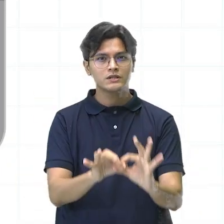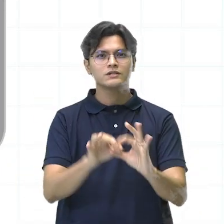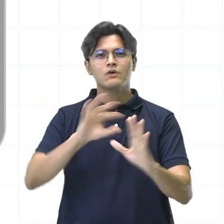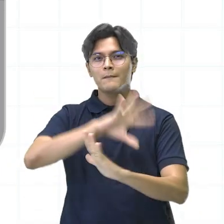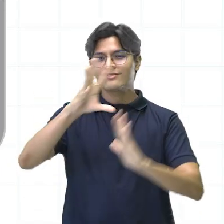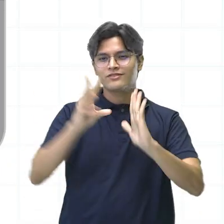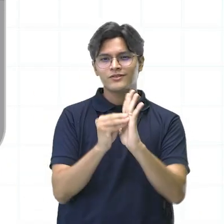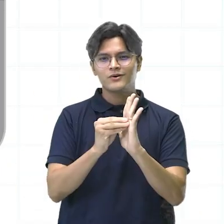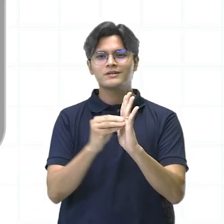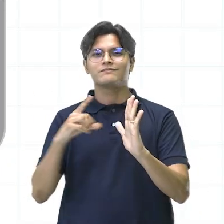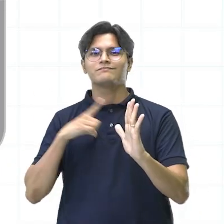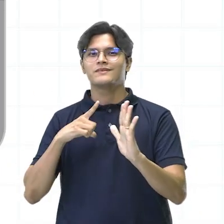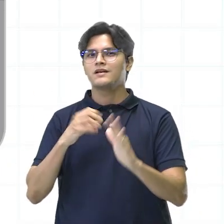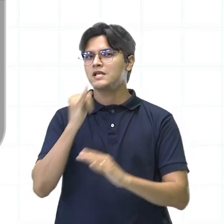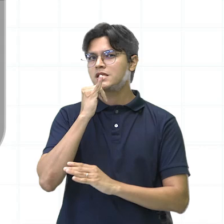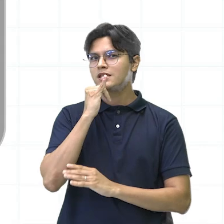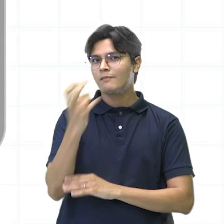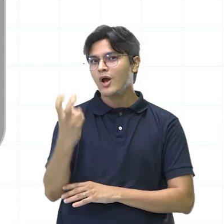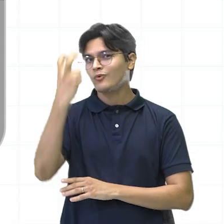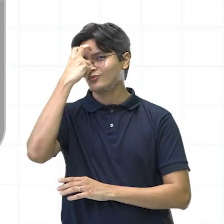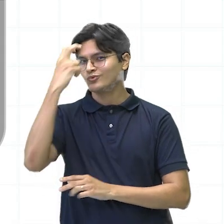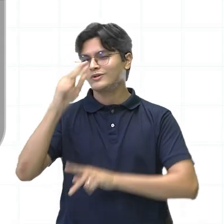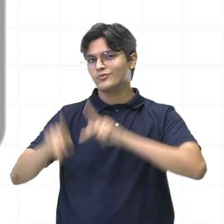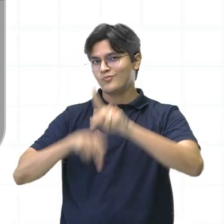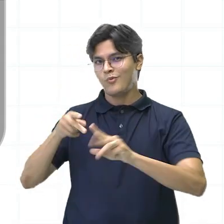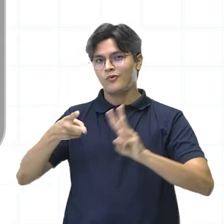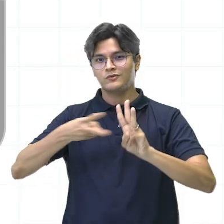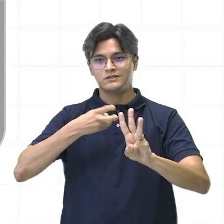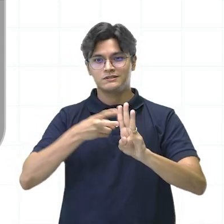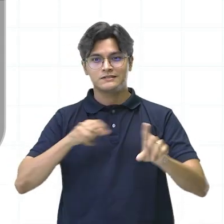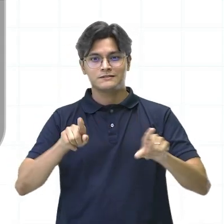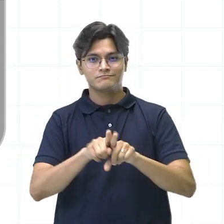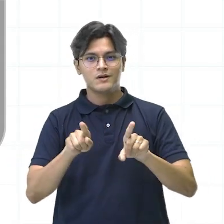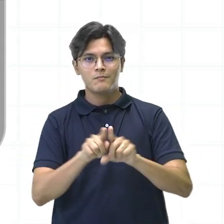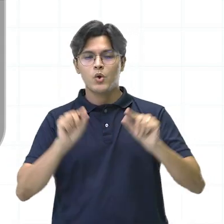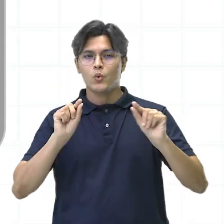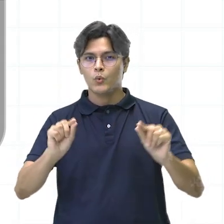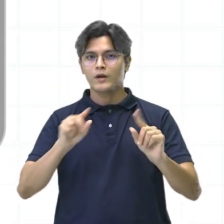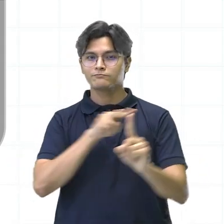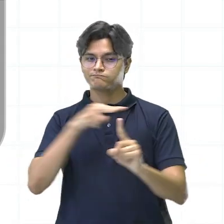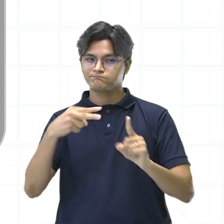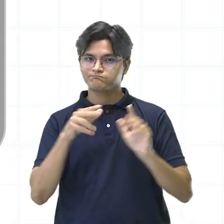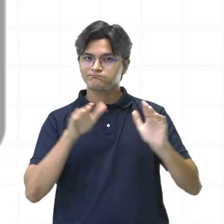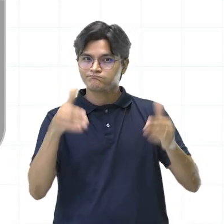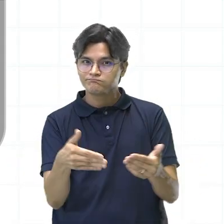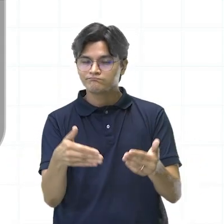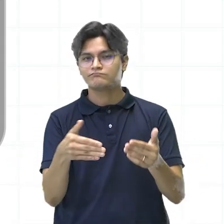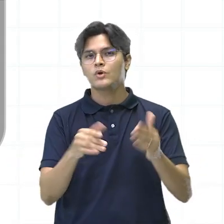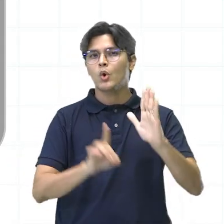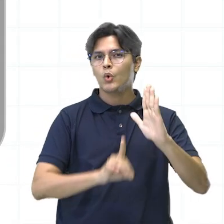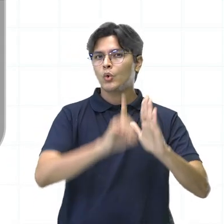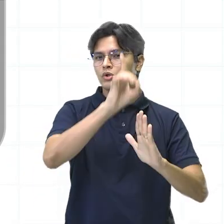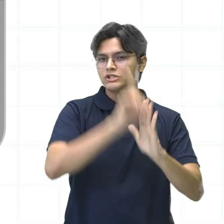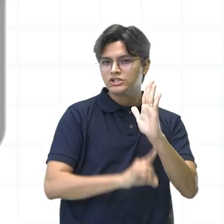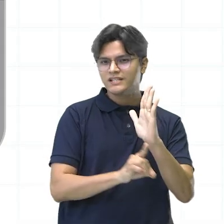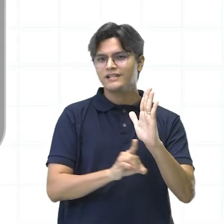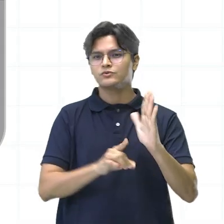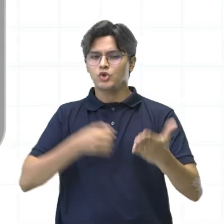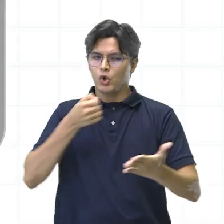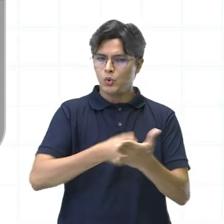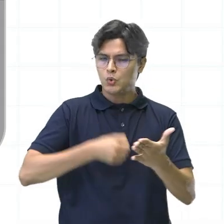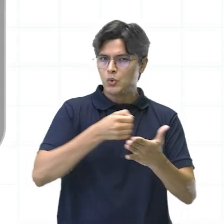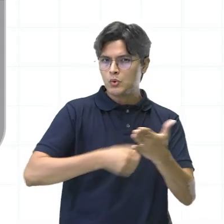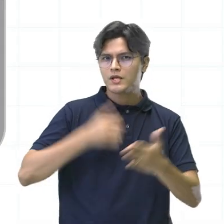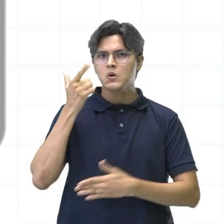questão da cultura dos nossos povos indígenas, a questão de olhar também os direitos que foram conquistados com luta e